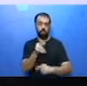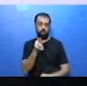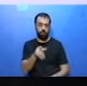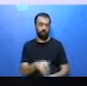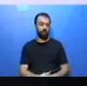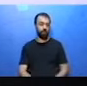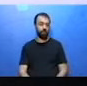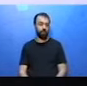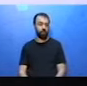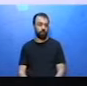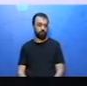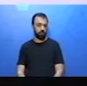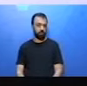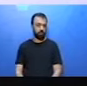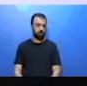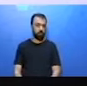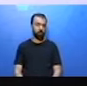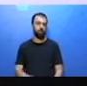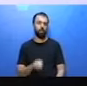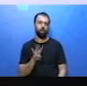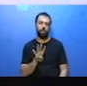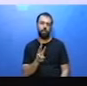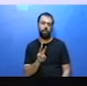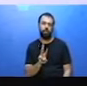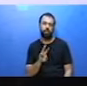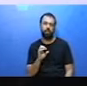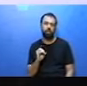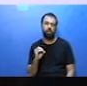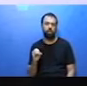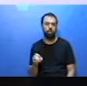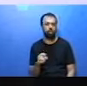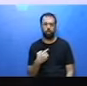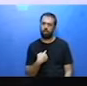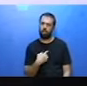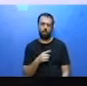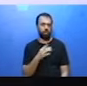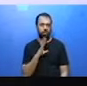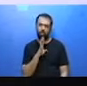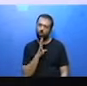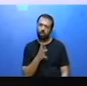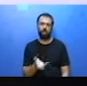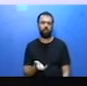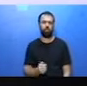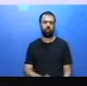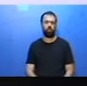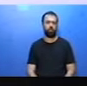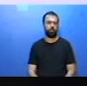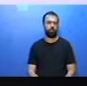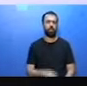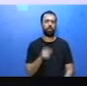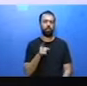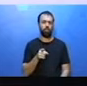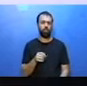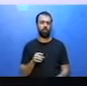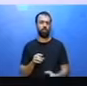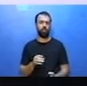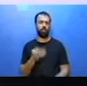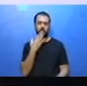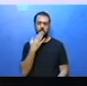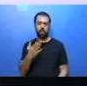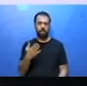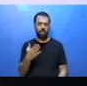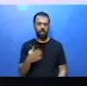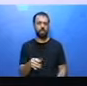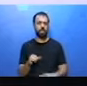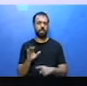professora mas o 300 eu ainda não conheço não você não conhece ainda você vai pedir orientação para pessoa que te ajuda